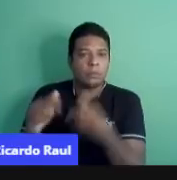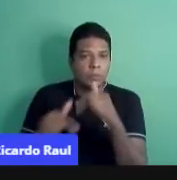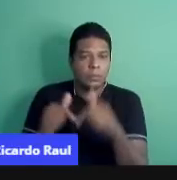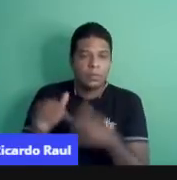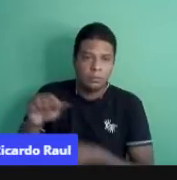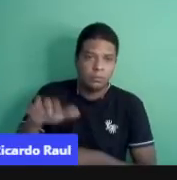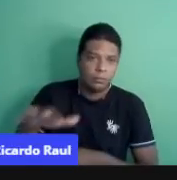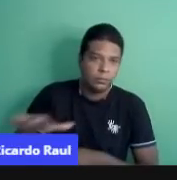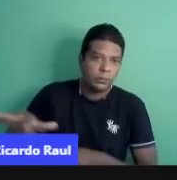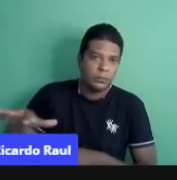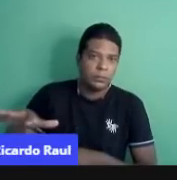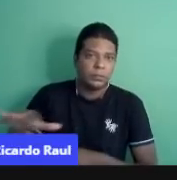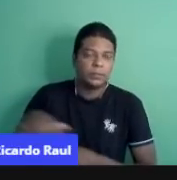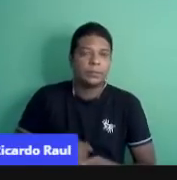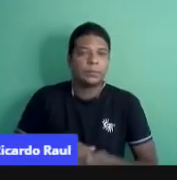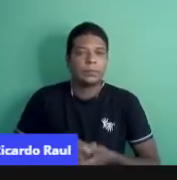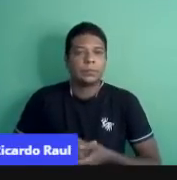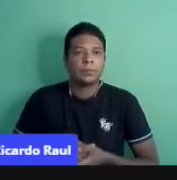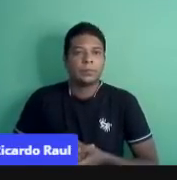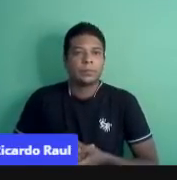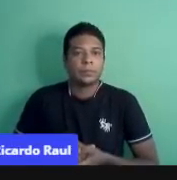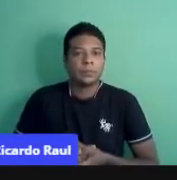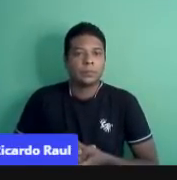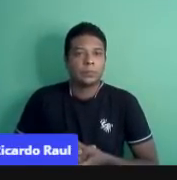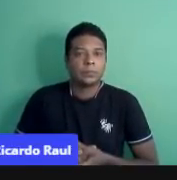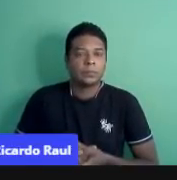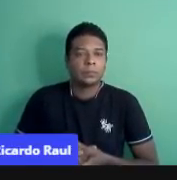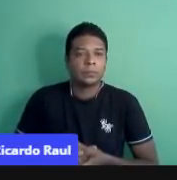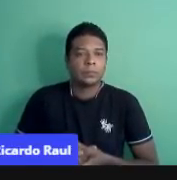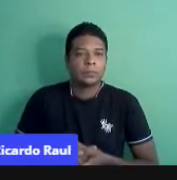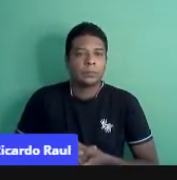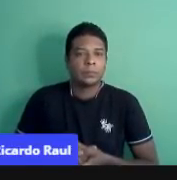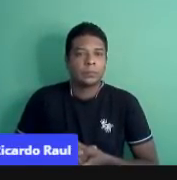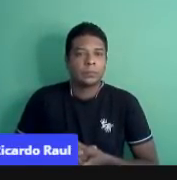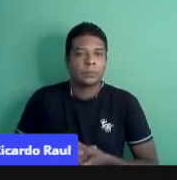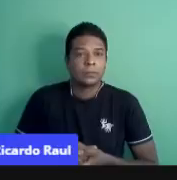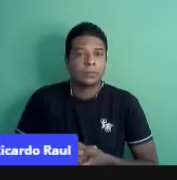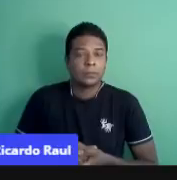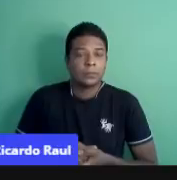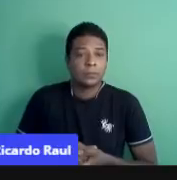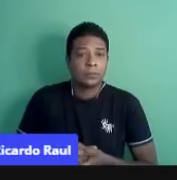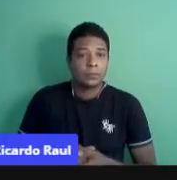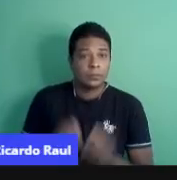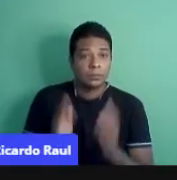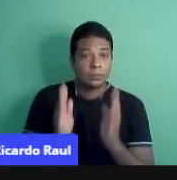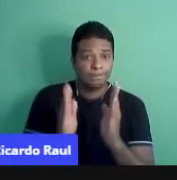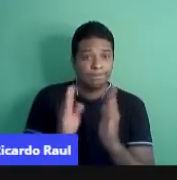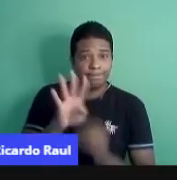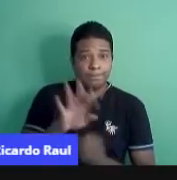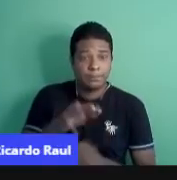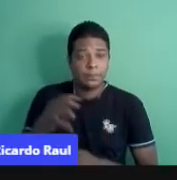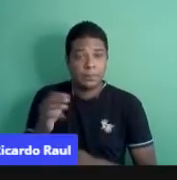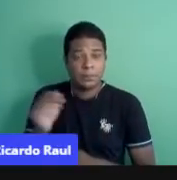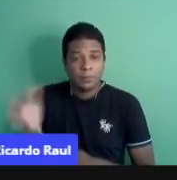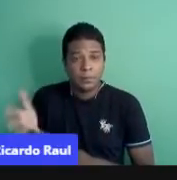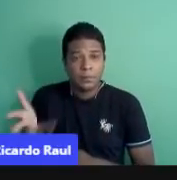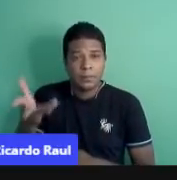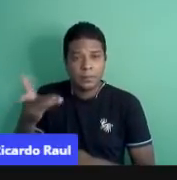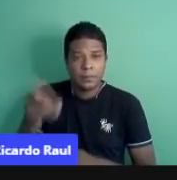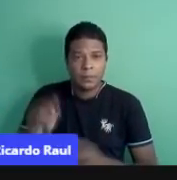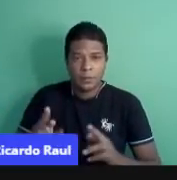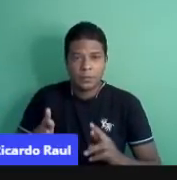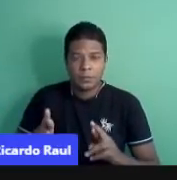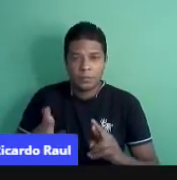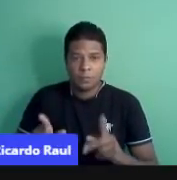campo. Em seguida, essa tabela de habilidades aparece já bem diferente do nosso currículo